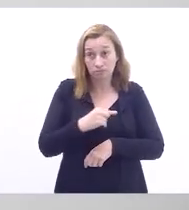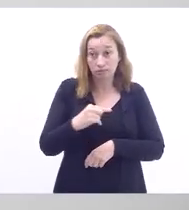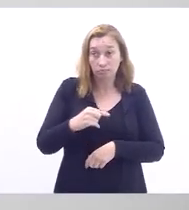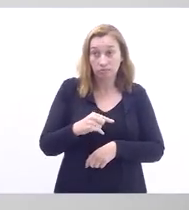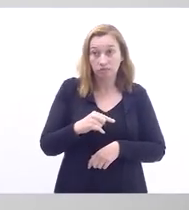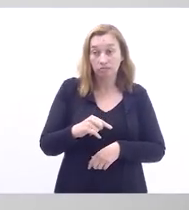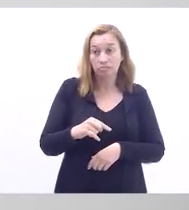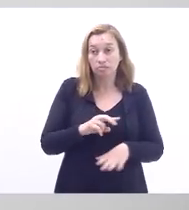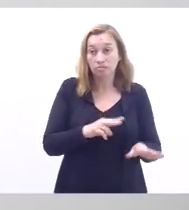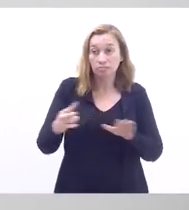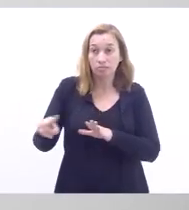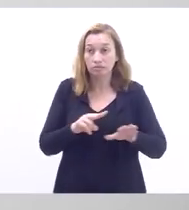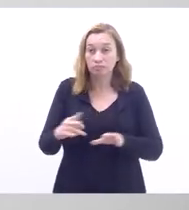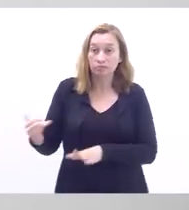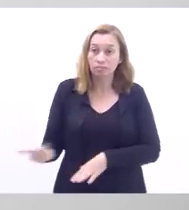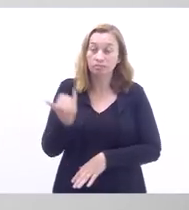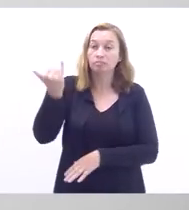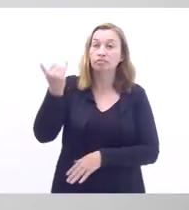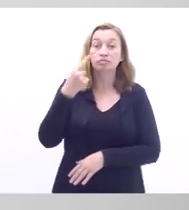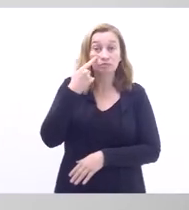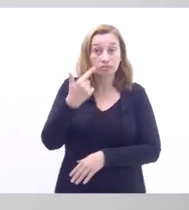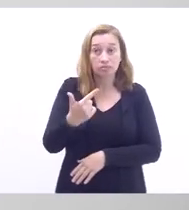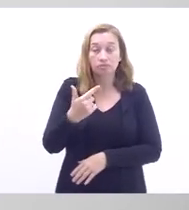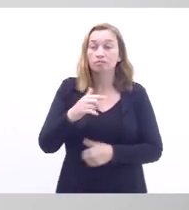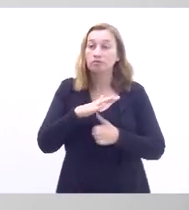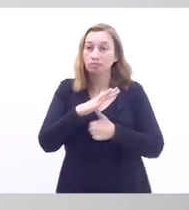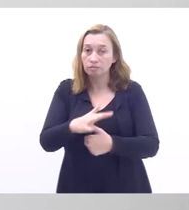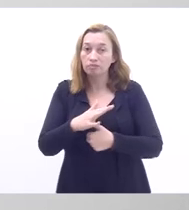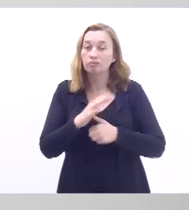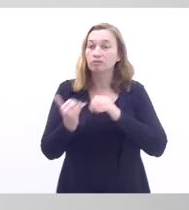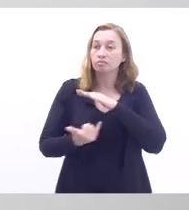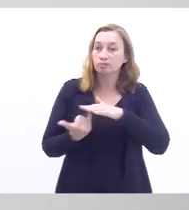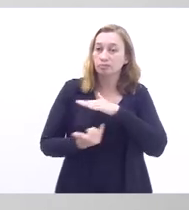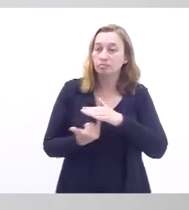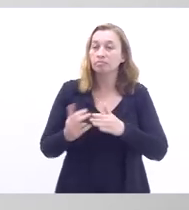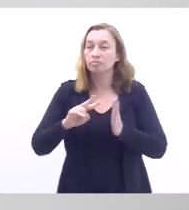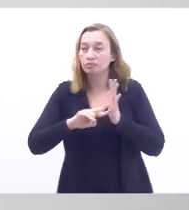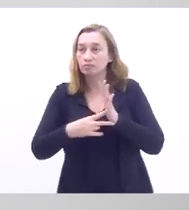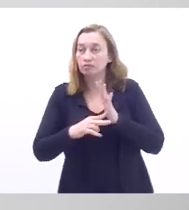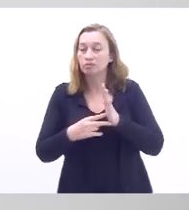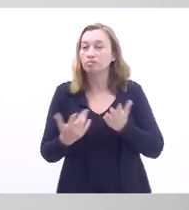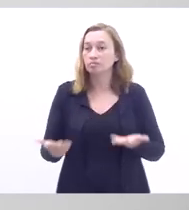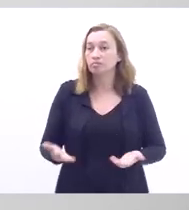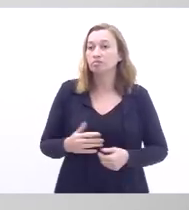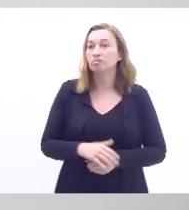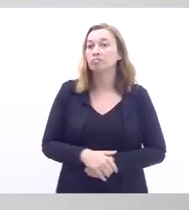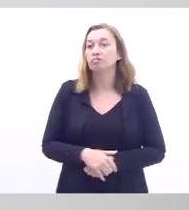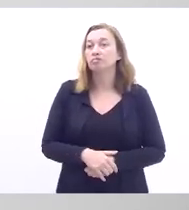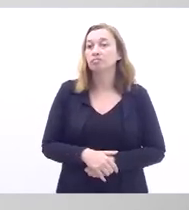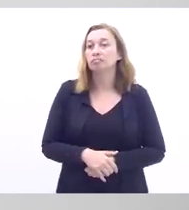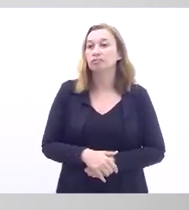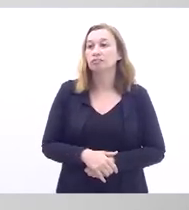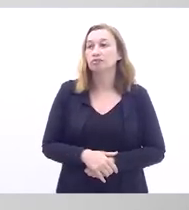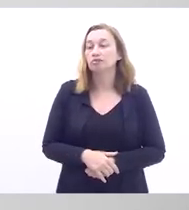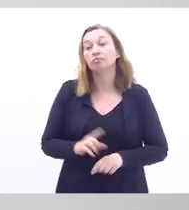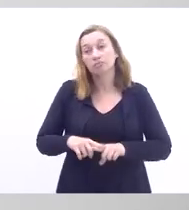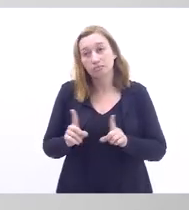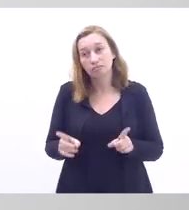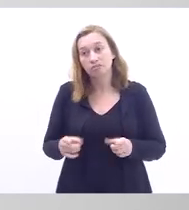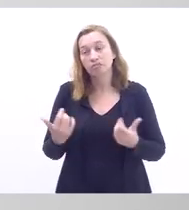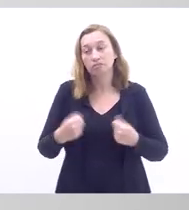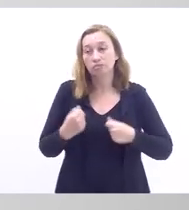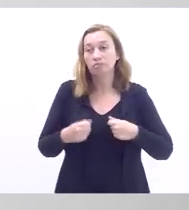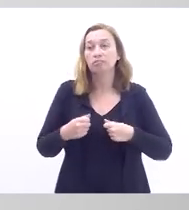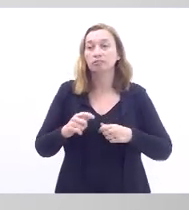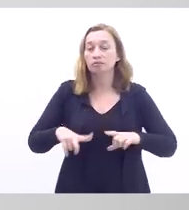cá toda semana muito importante como a gente vê né a Reitoria As instituições né os sindicatos fazendo mas a gente